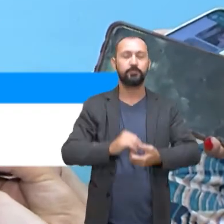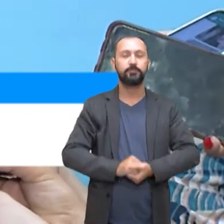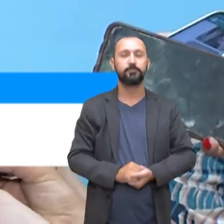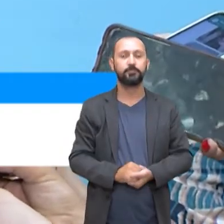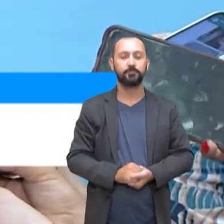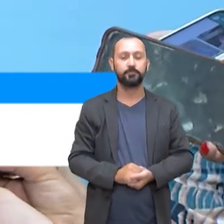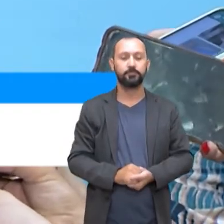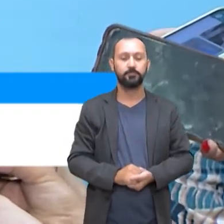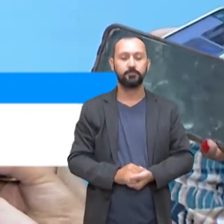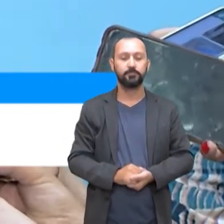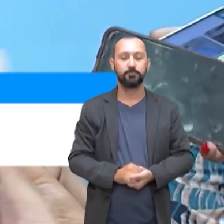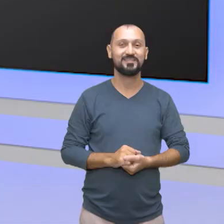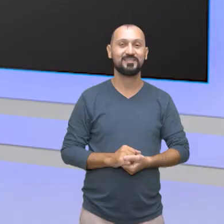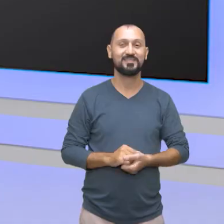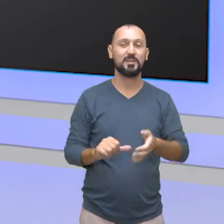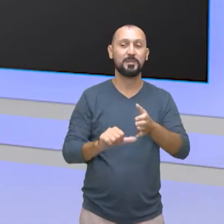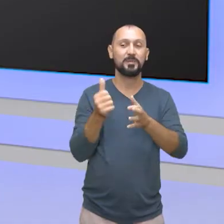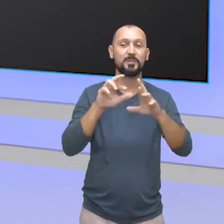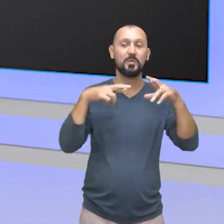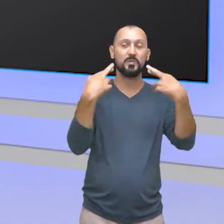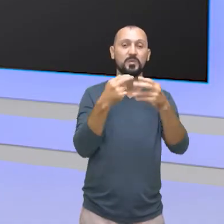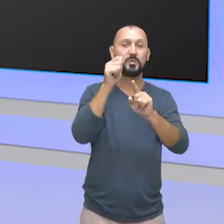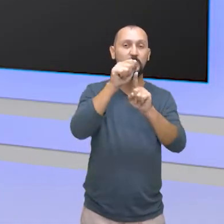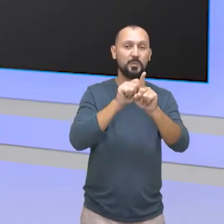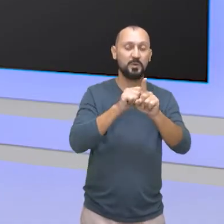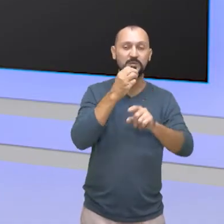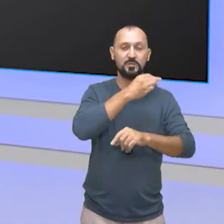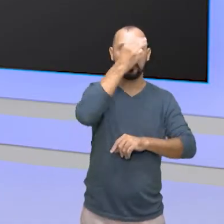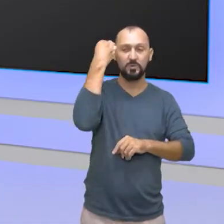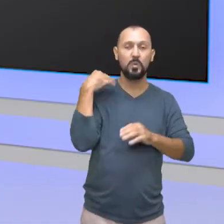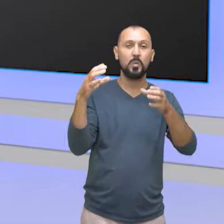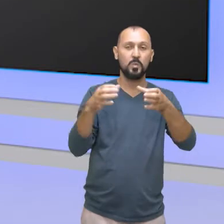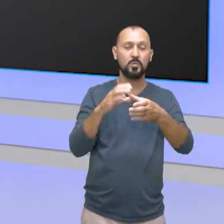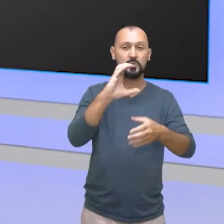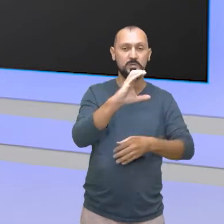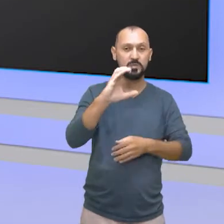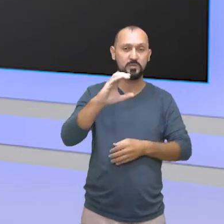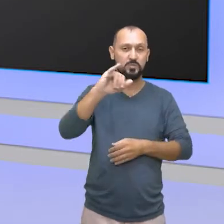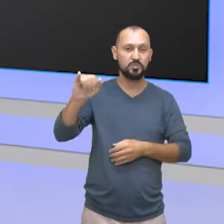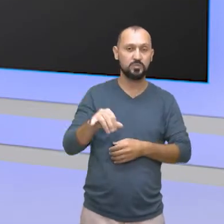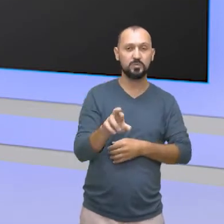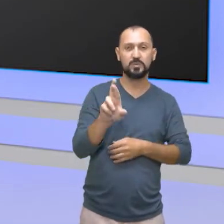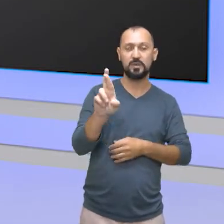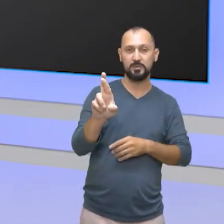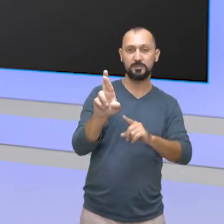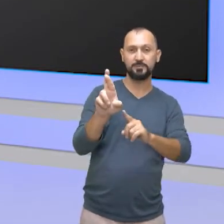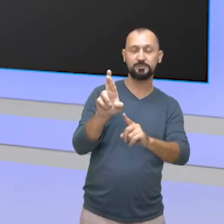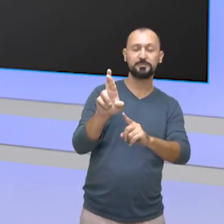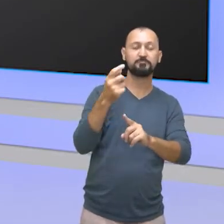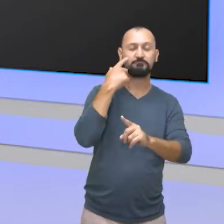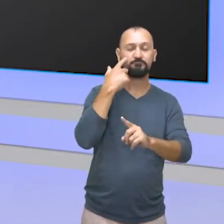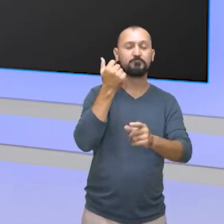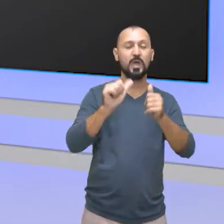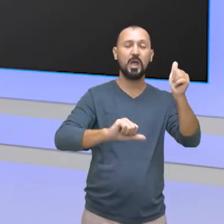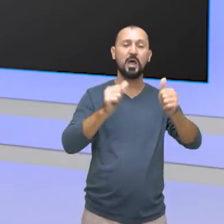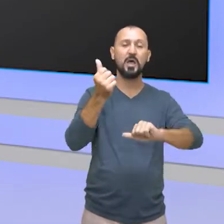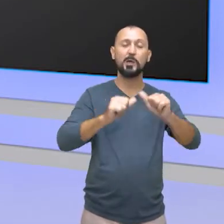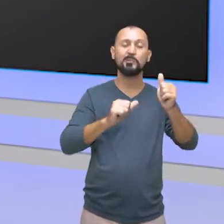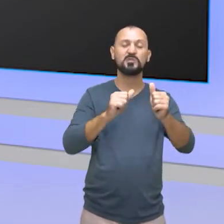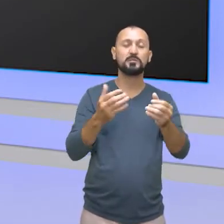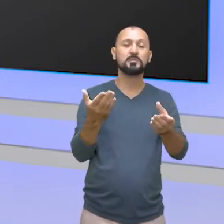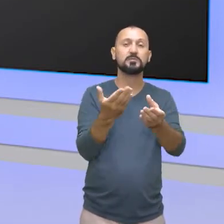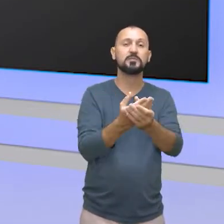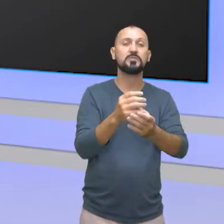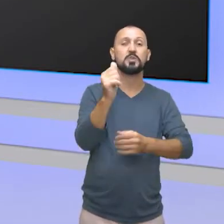é que continue as comissões como eram. Na primeira reunião do mês de maio, a Comissão de Constituição, Justiça e Redação analisou